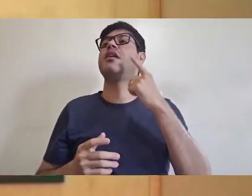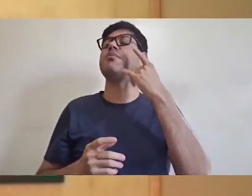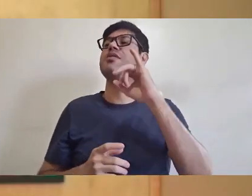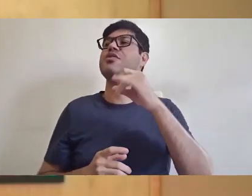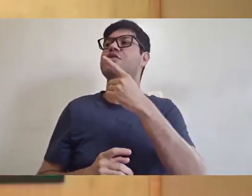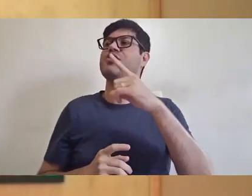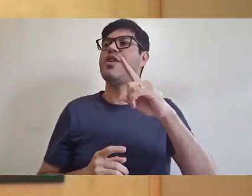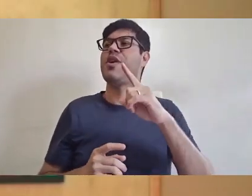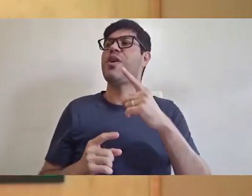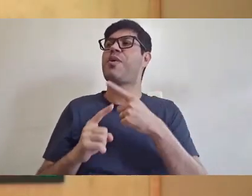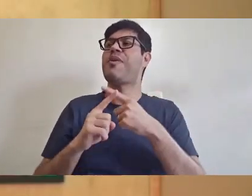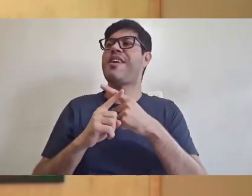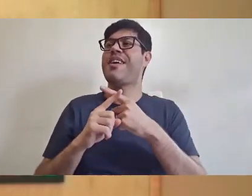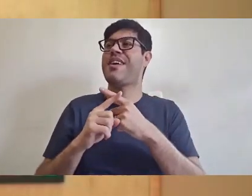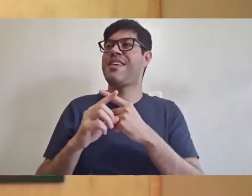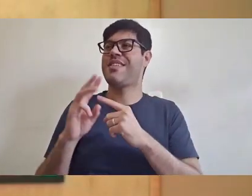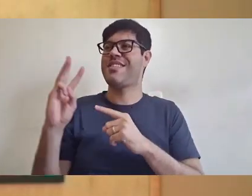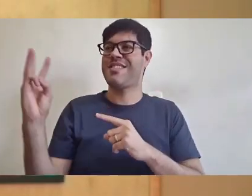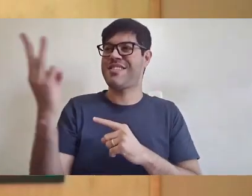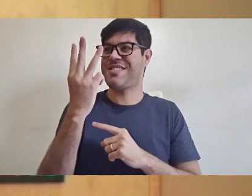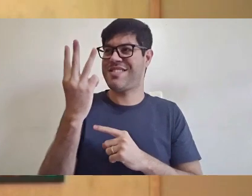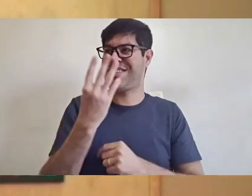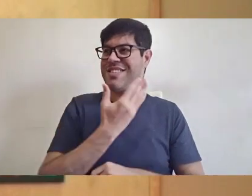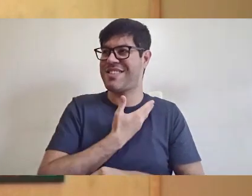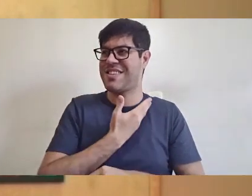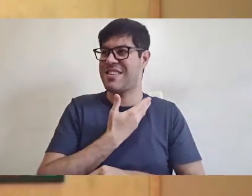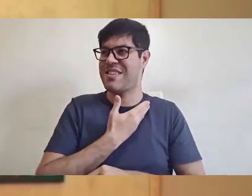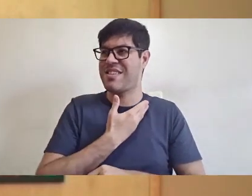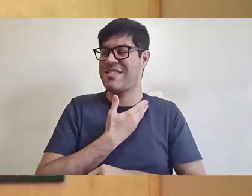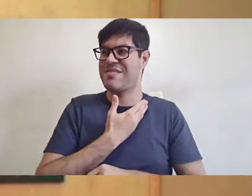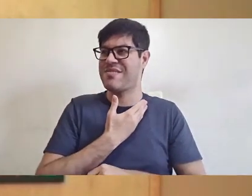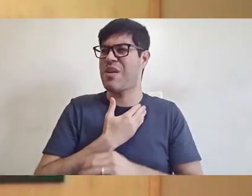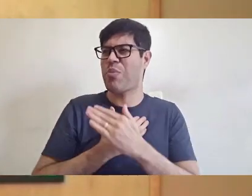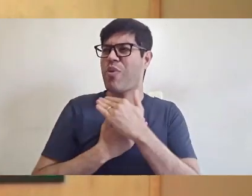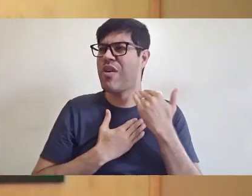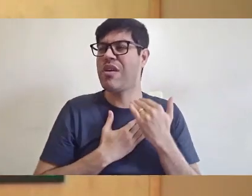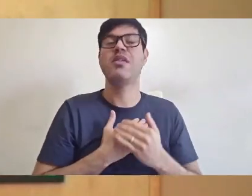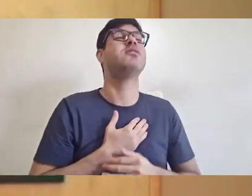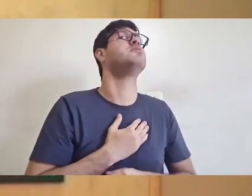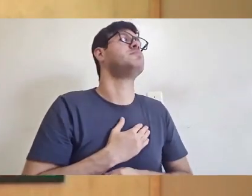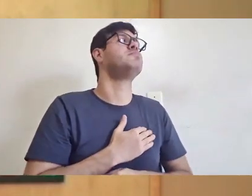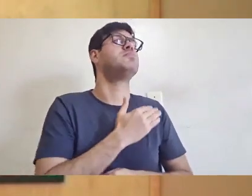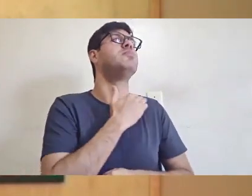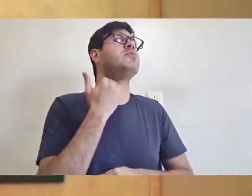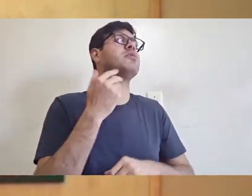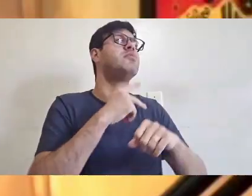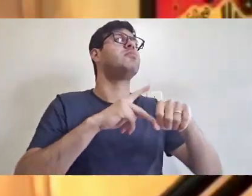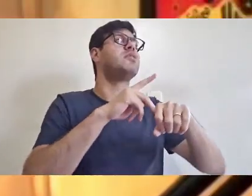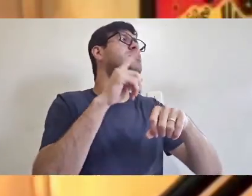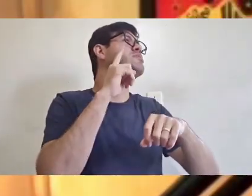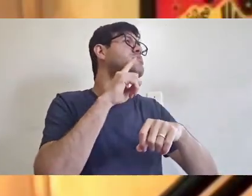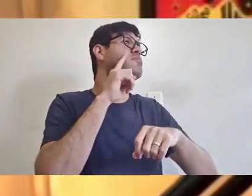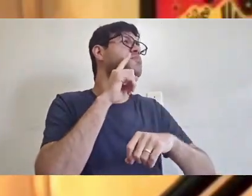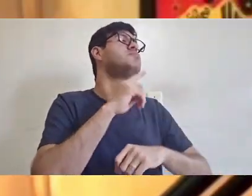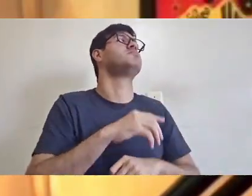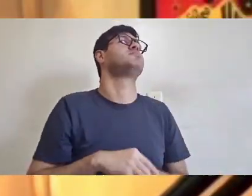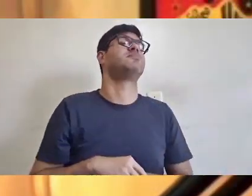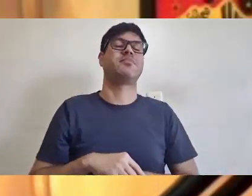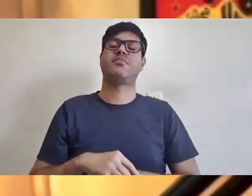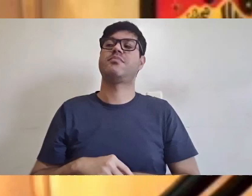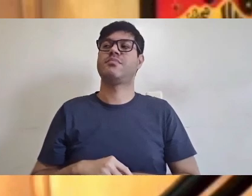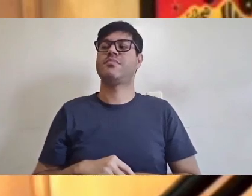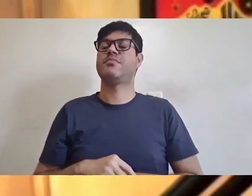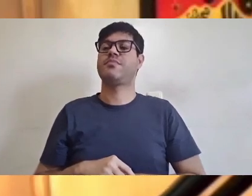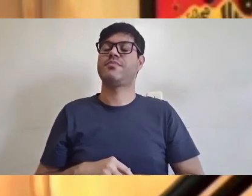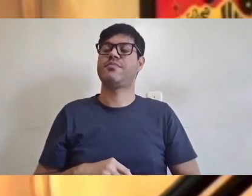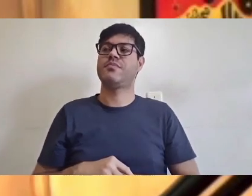amigo depois, né? Lamentavelmente ele faleceu, acho que há 2 anos atrás, né, lá nos Estados Unidos. Sim. Eu fiz questão